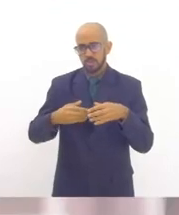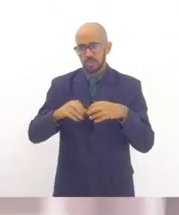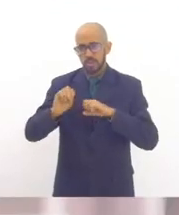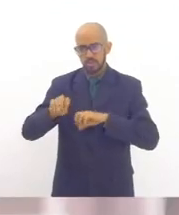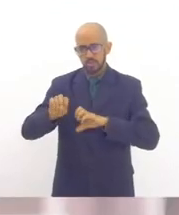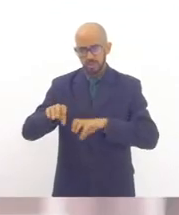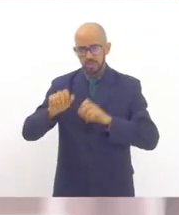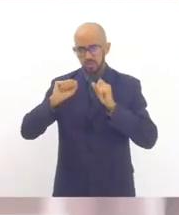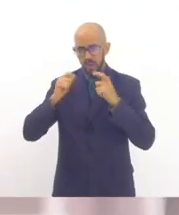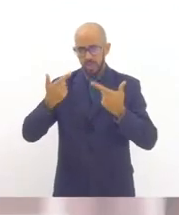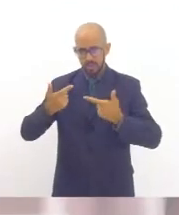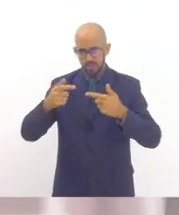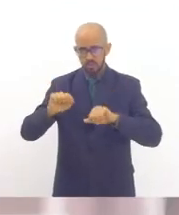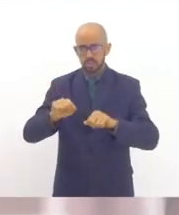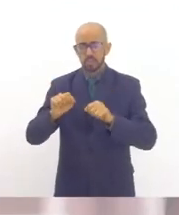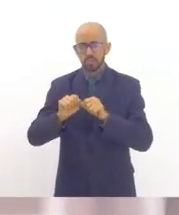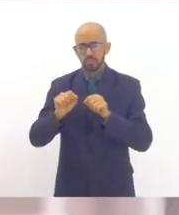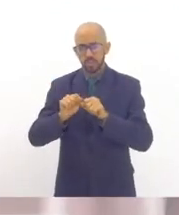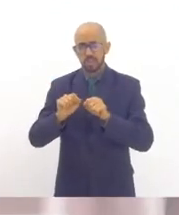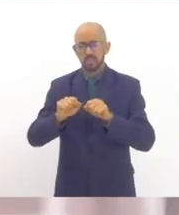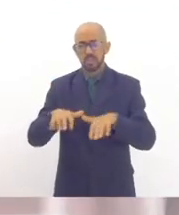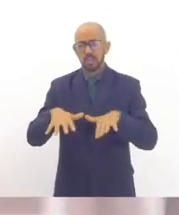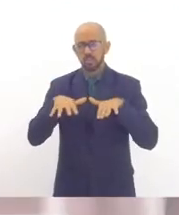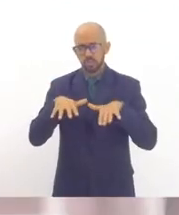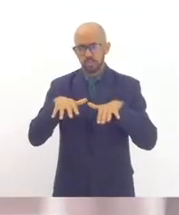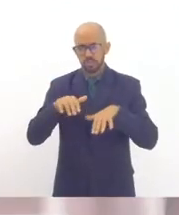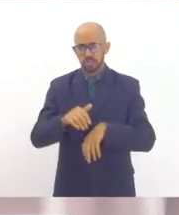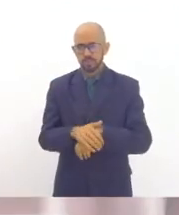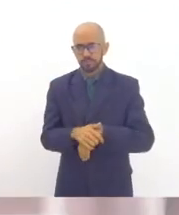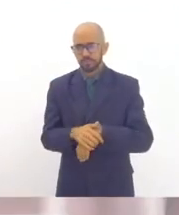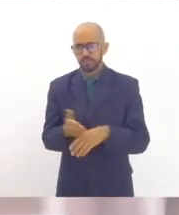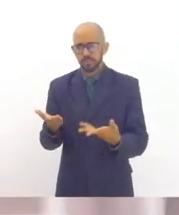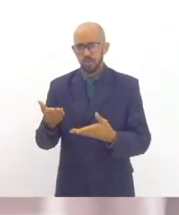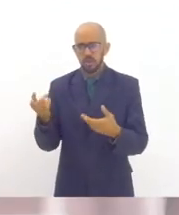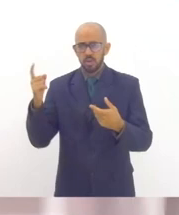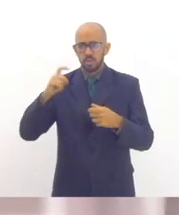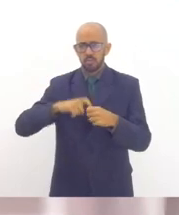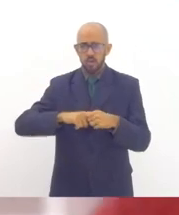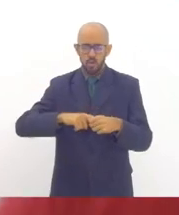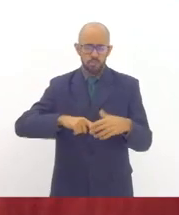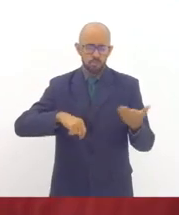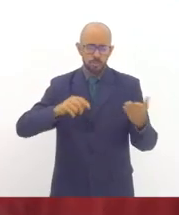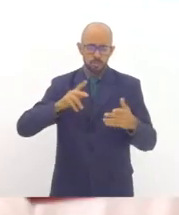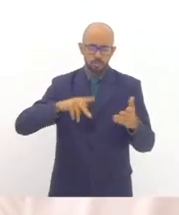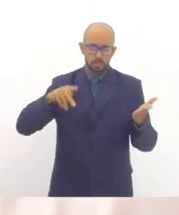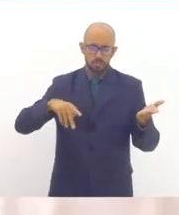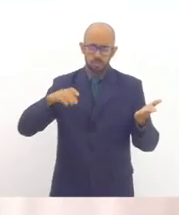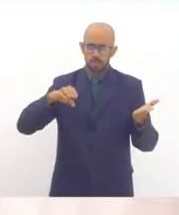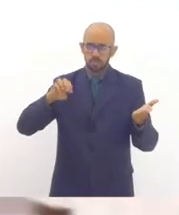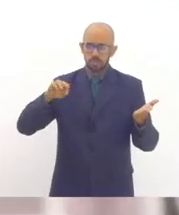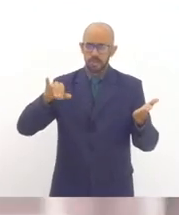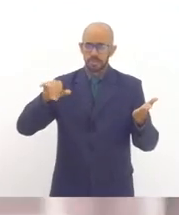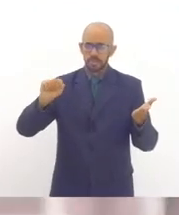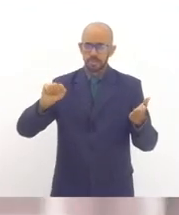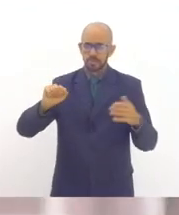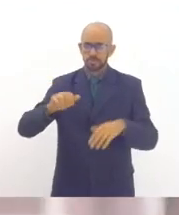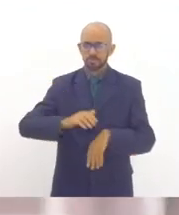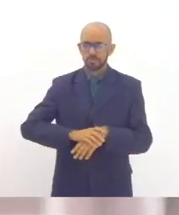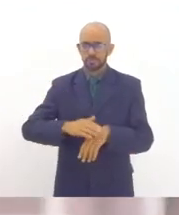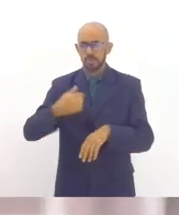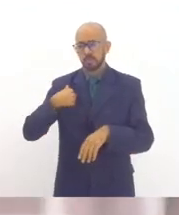a realização dessa audiência pública. Então, repasso a palavra agora para a professora Maria del Carmen, e eu vou tentar